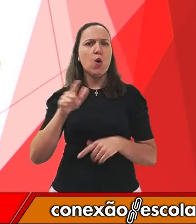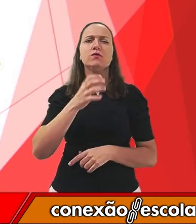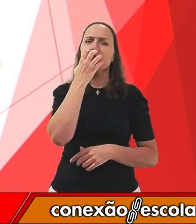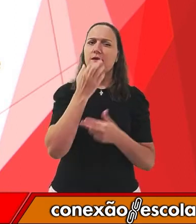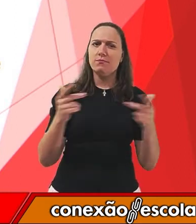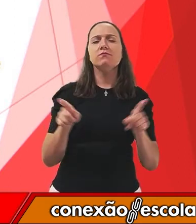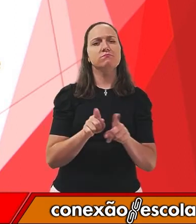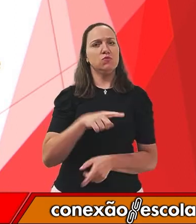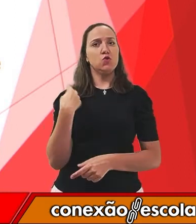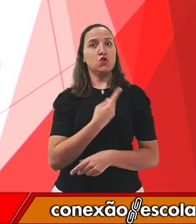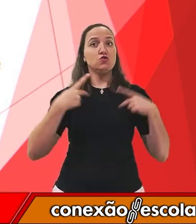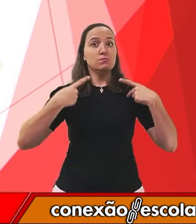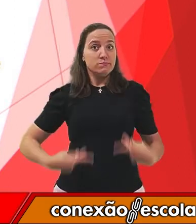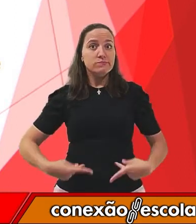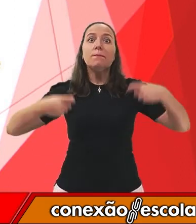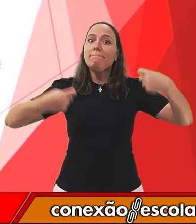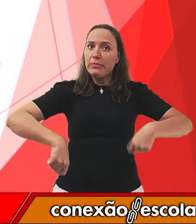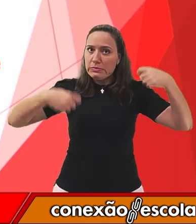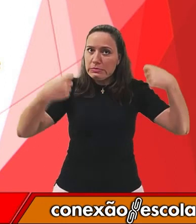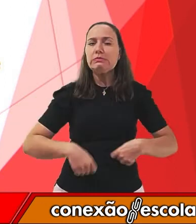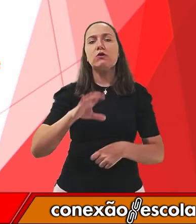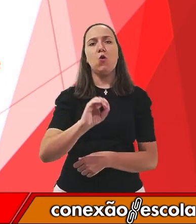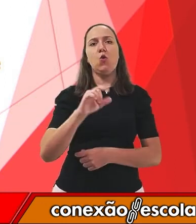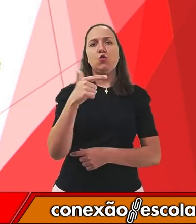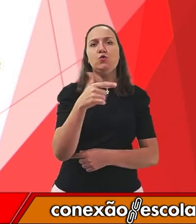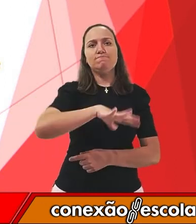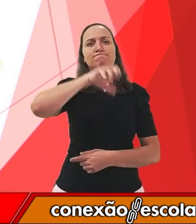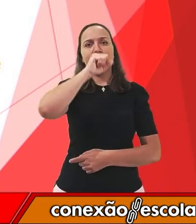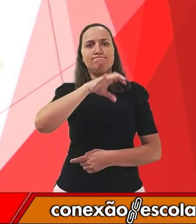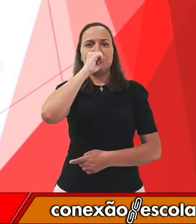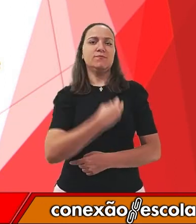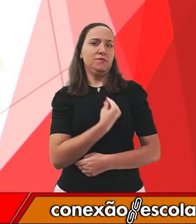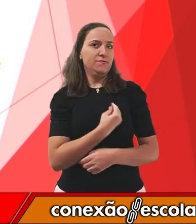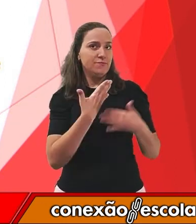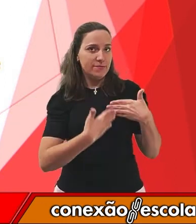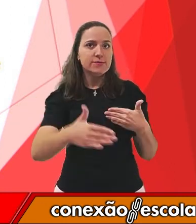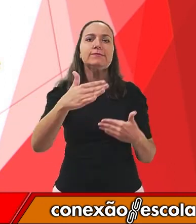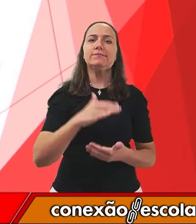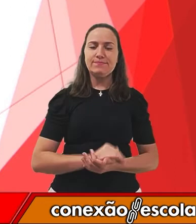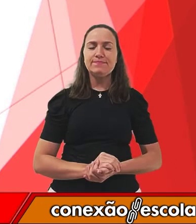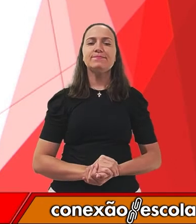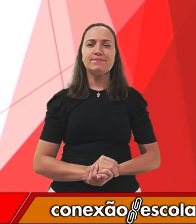seres humanos, precisamos do gás oxigênio para sobreviver.